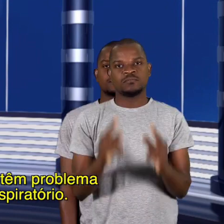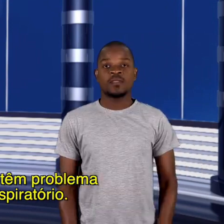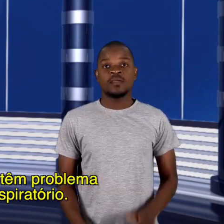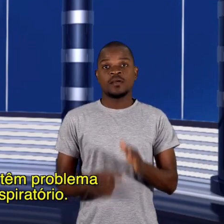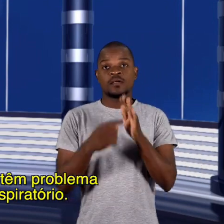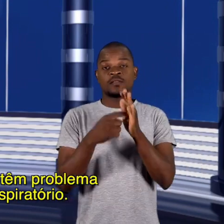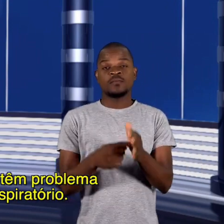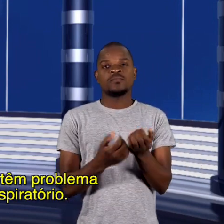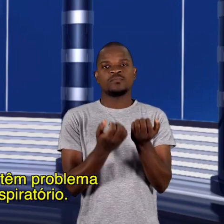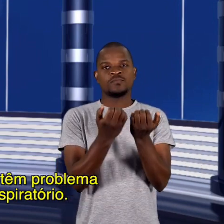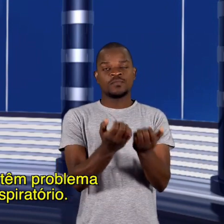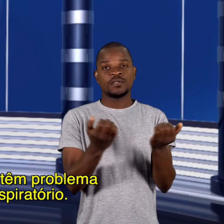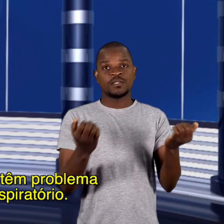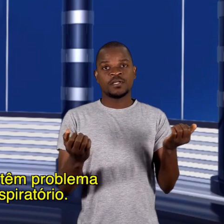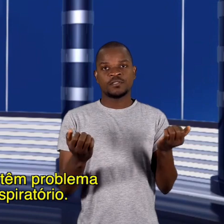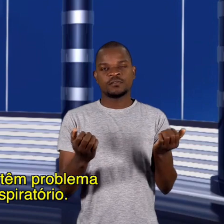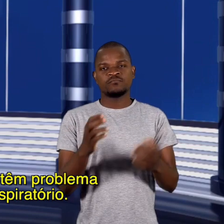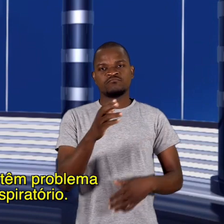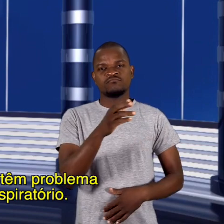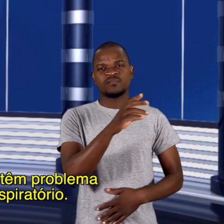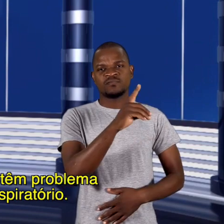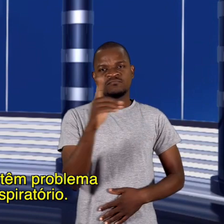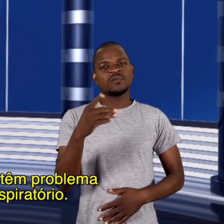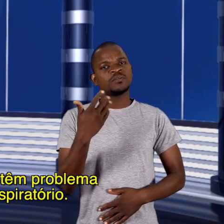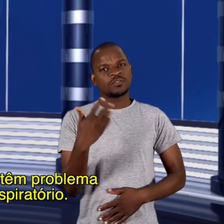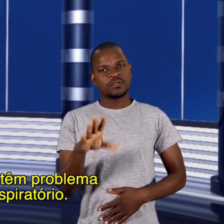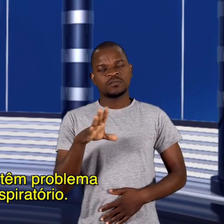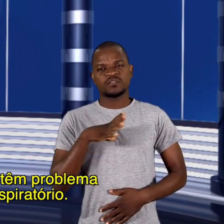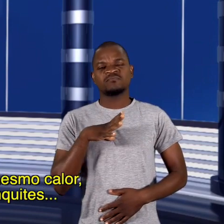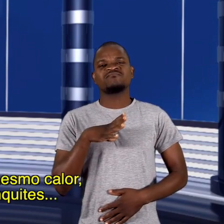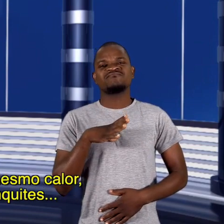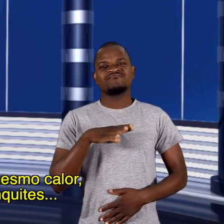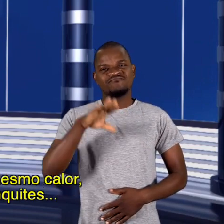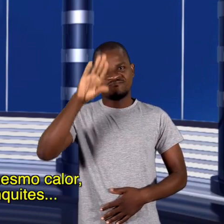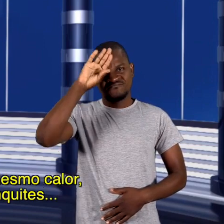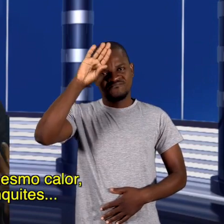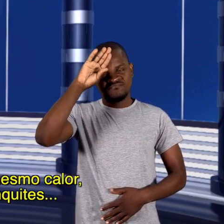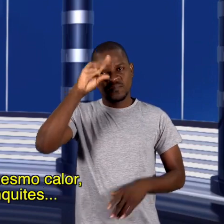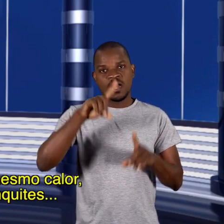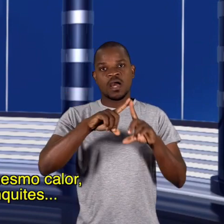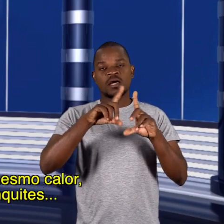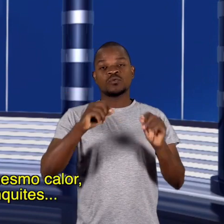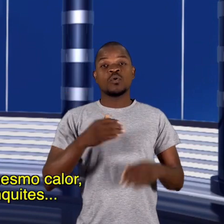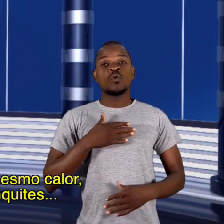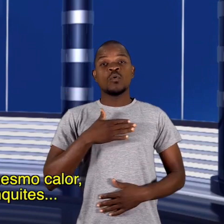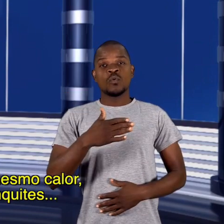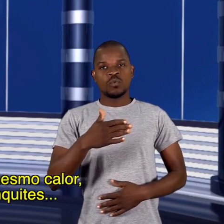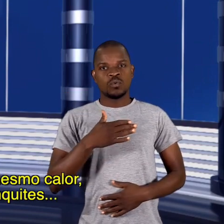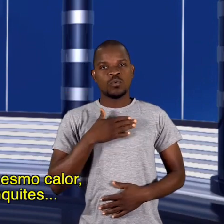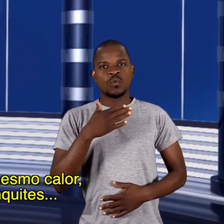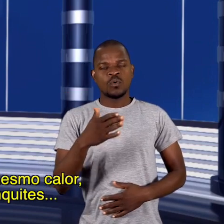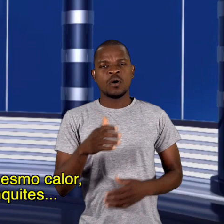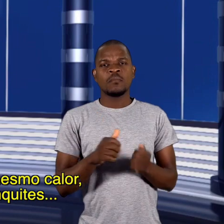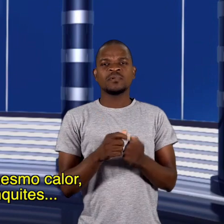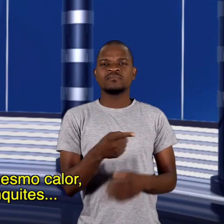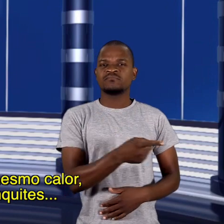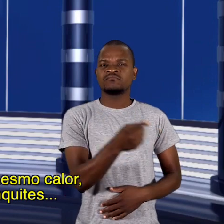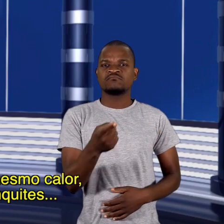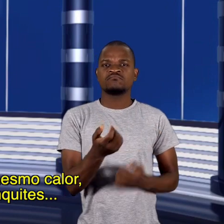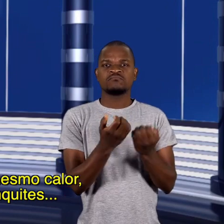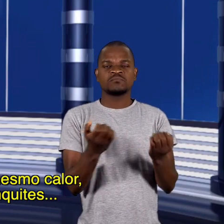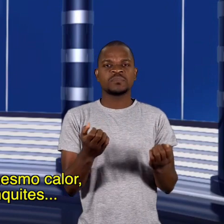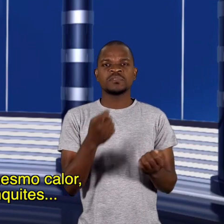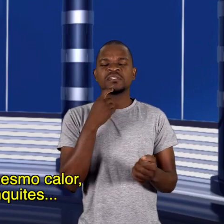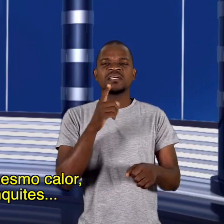crianças, elas já têm um problema de base que é o problema respiratório. Para as nossas crianças não precisa que esteja frio. Mesmo no